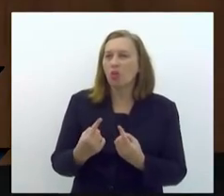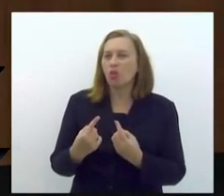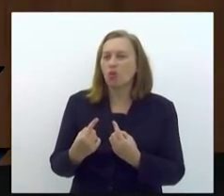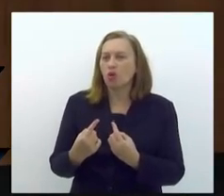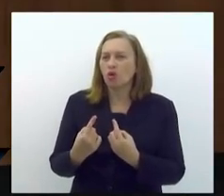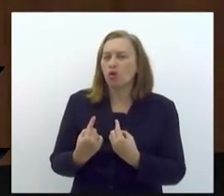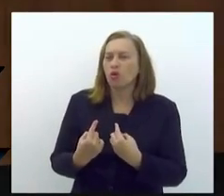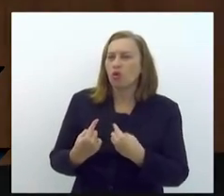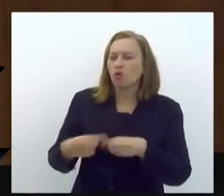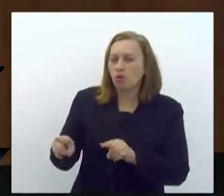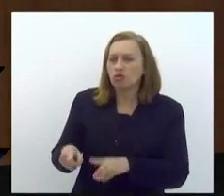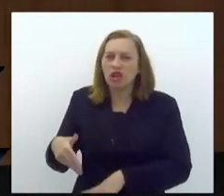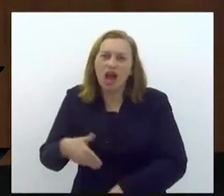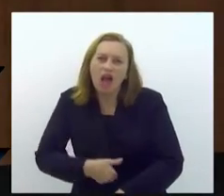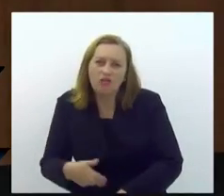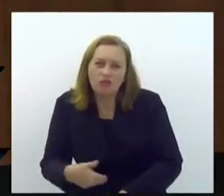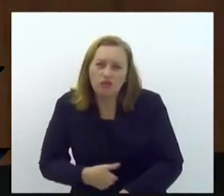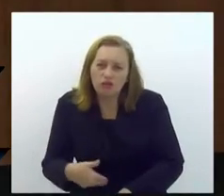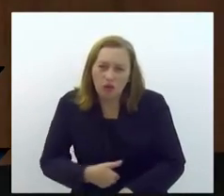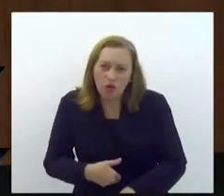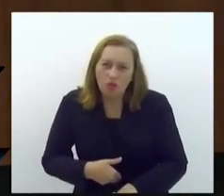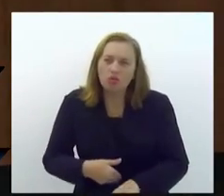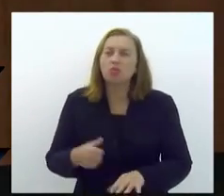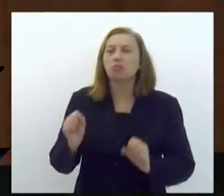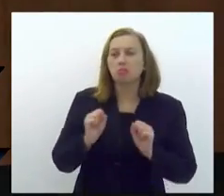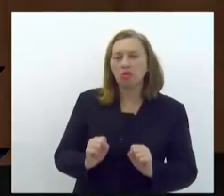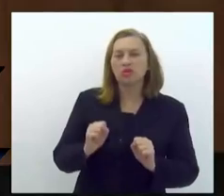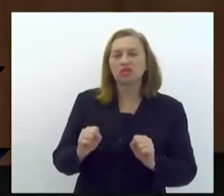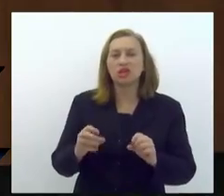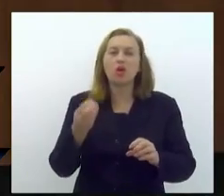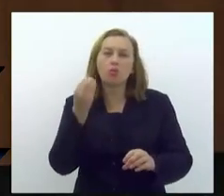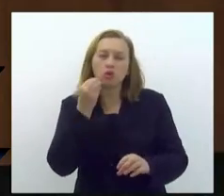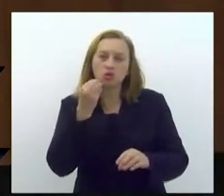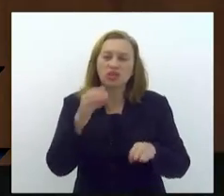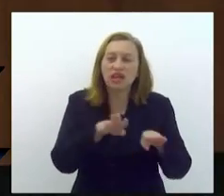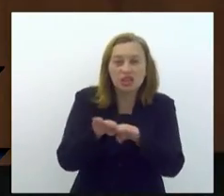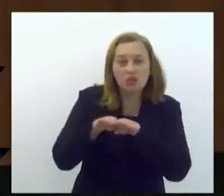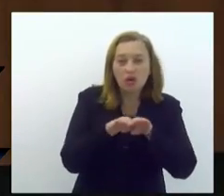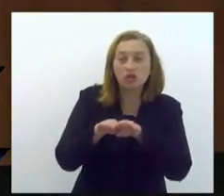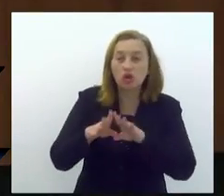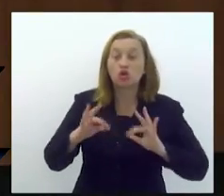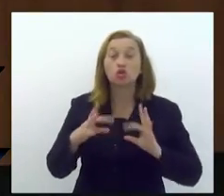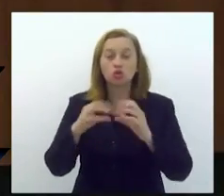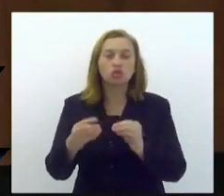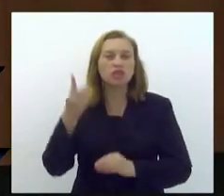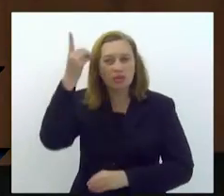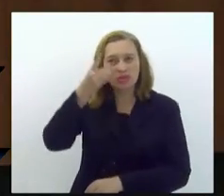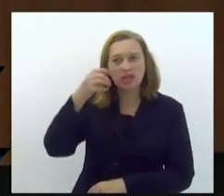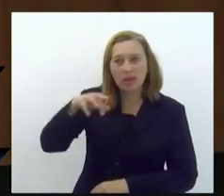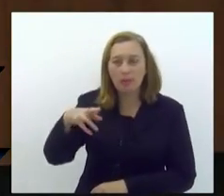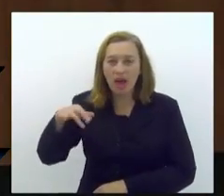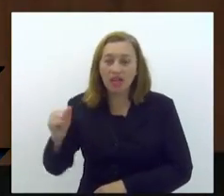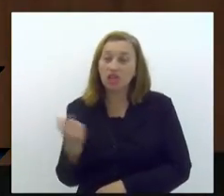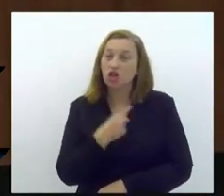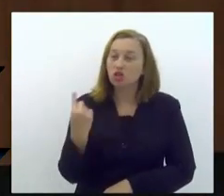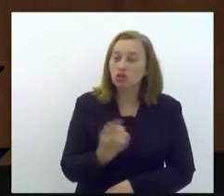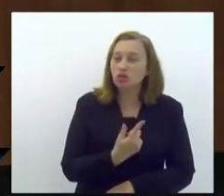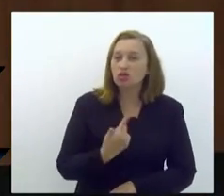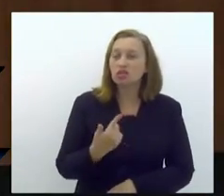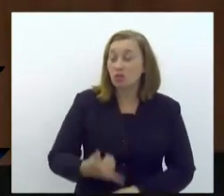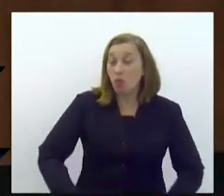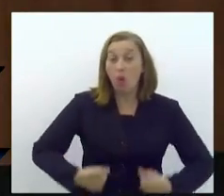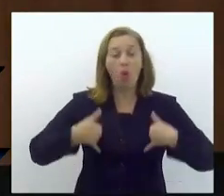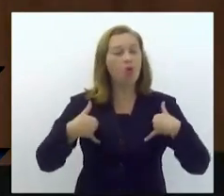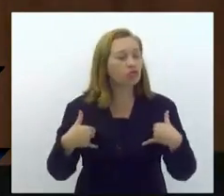combater a fome que pode gerar igualdade de oportunidade por tudo isso deputada Marina nós temos o maior